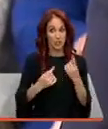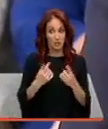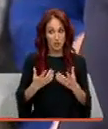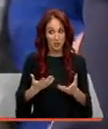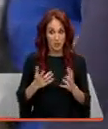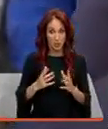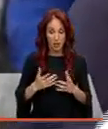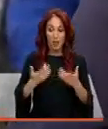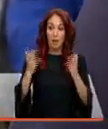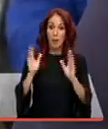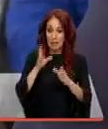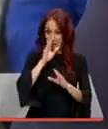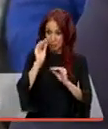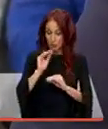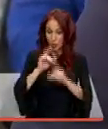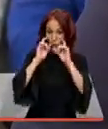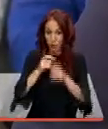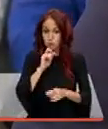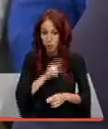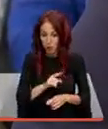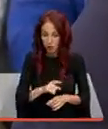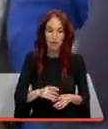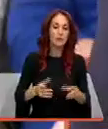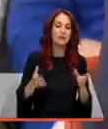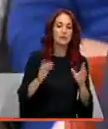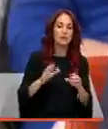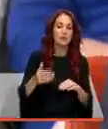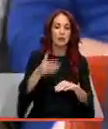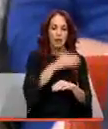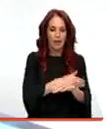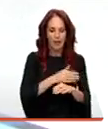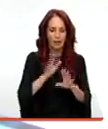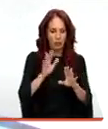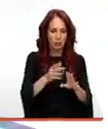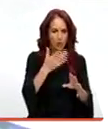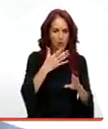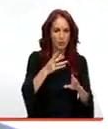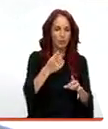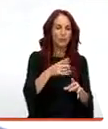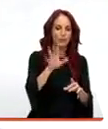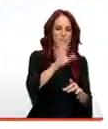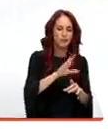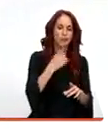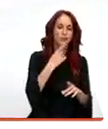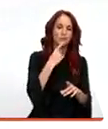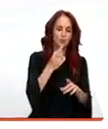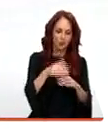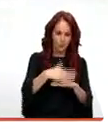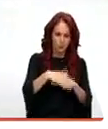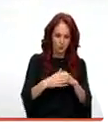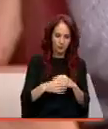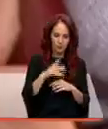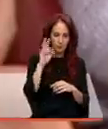é com educação que se transforma na sobra mostrando armas antes do próximo tópico buscava o convite - acima assim não vamos lá